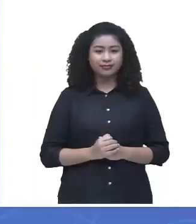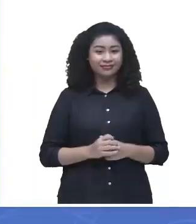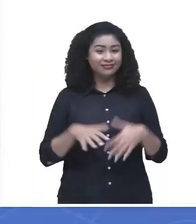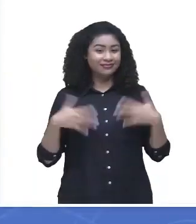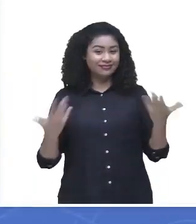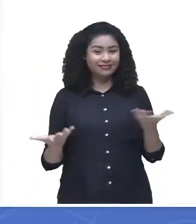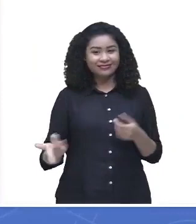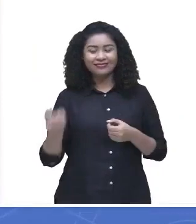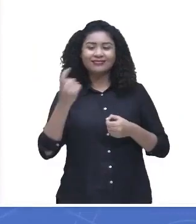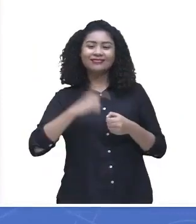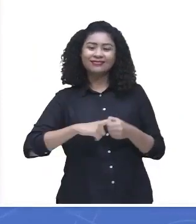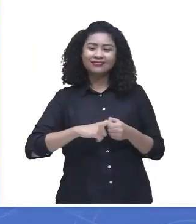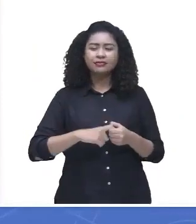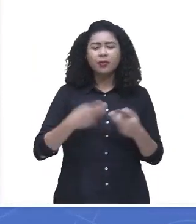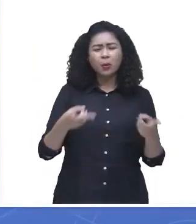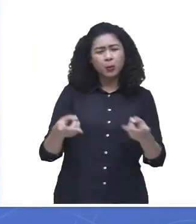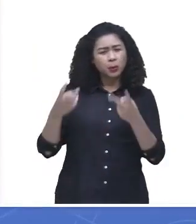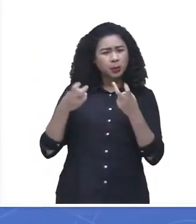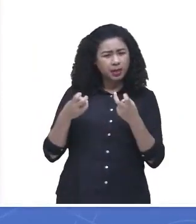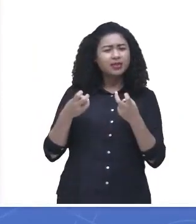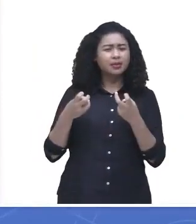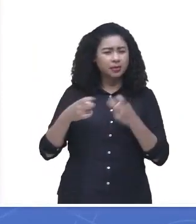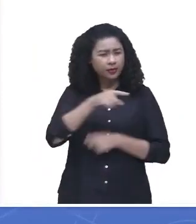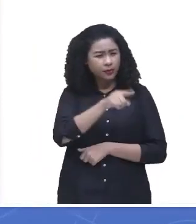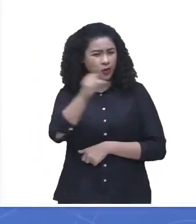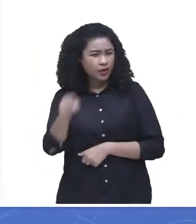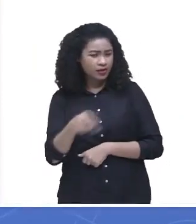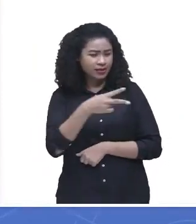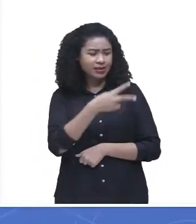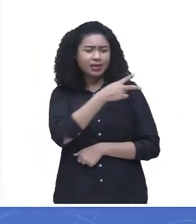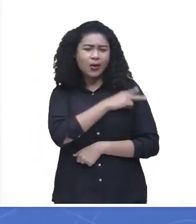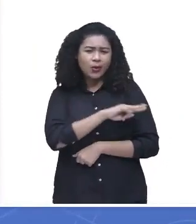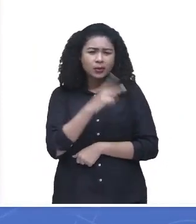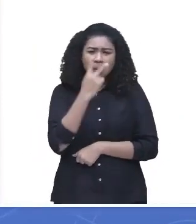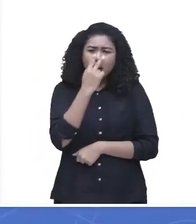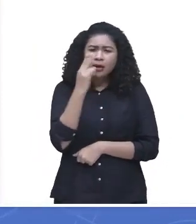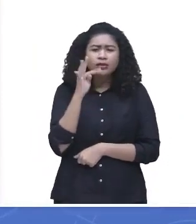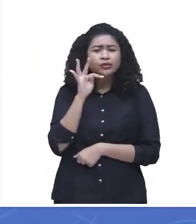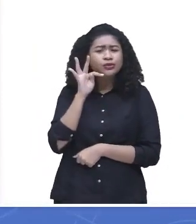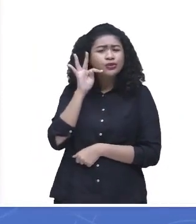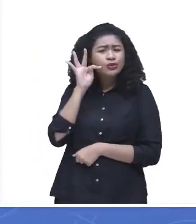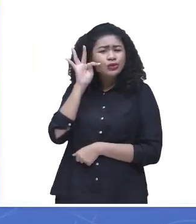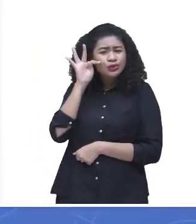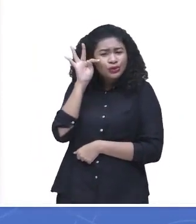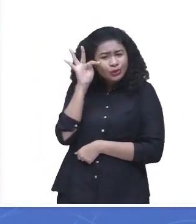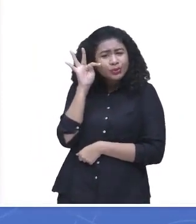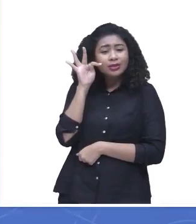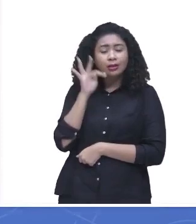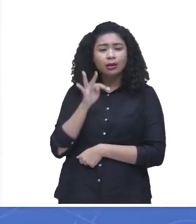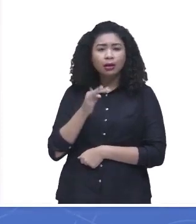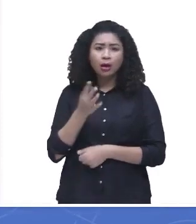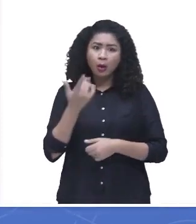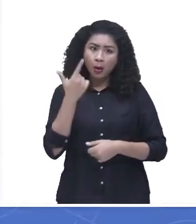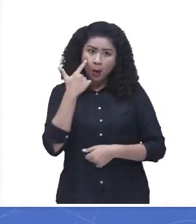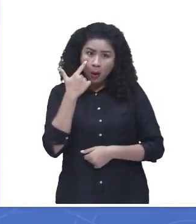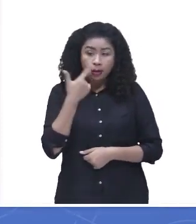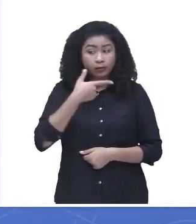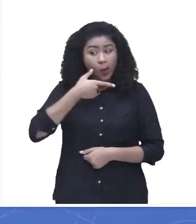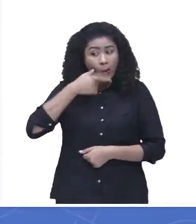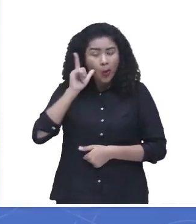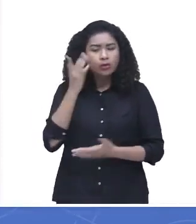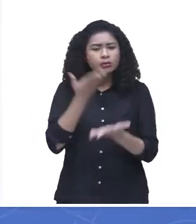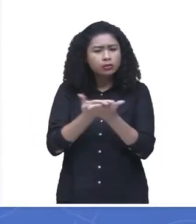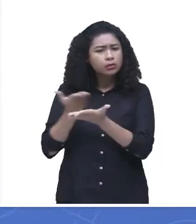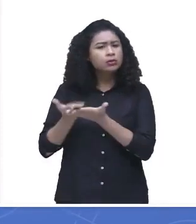Vamos lá então? Estou vendo aqui que a nossa segunda série está tímida na aula de História. Gente, nós vimos essa aula ontem, não se preocupem. Caso